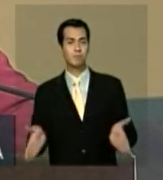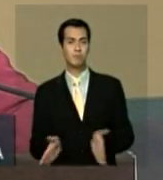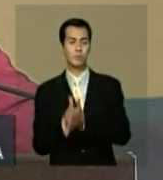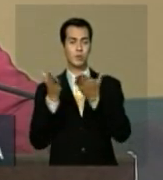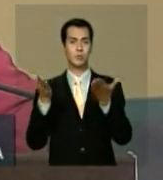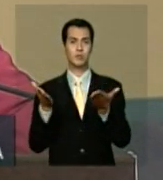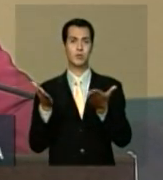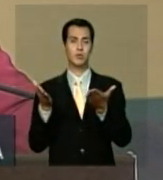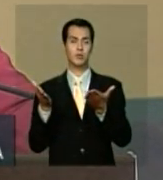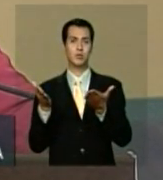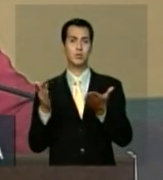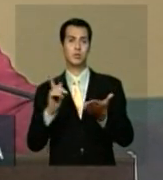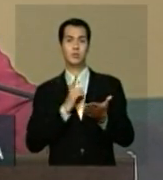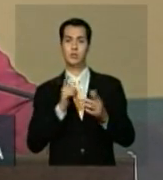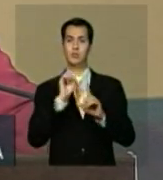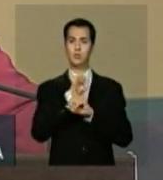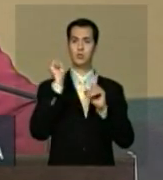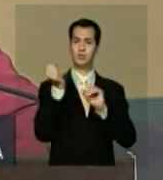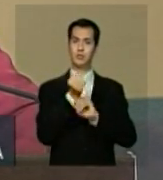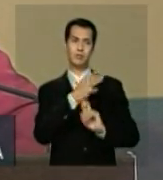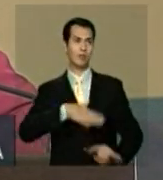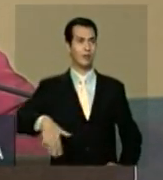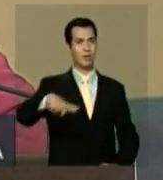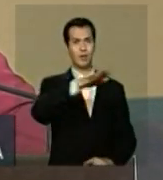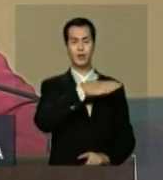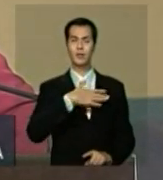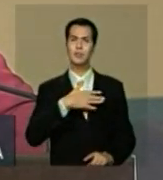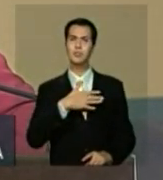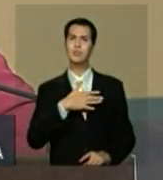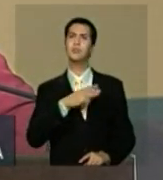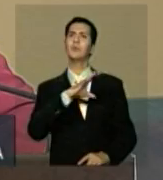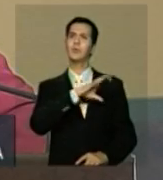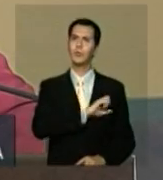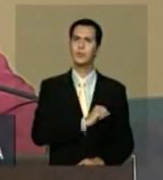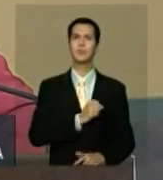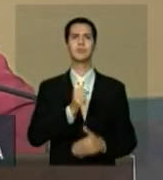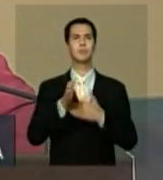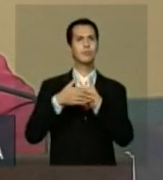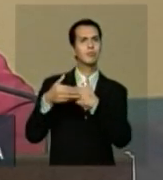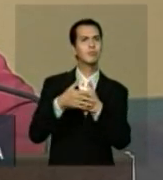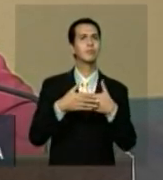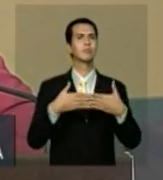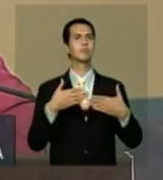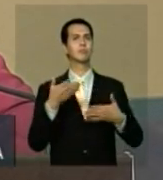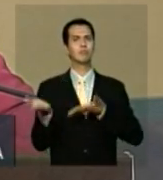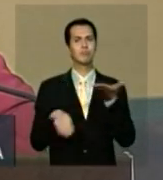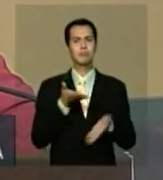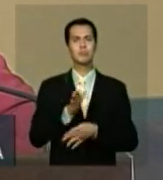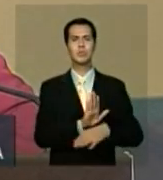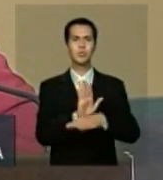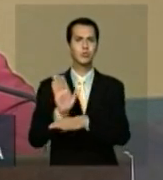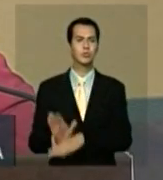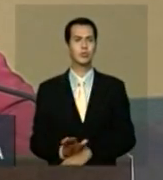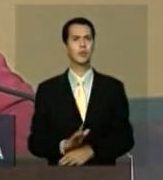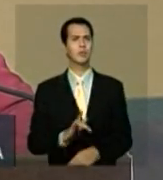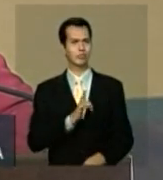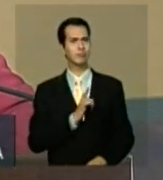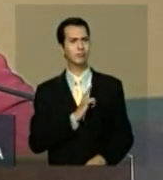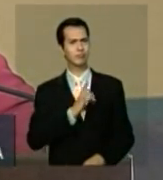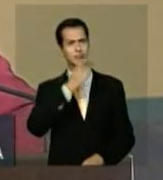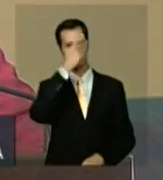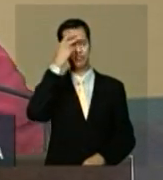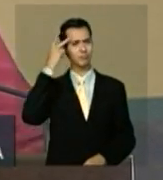é uma sociedade fraterna Generosa como a sociedade brasileira que tem pessoas